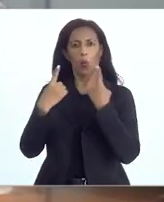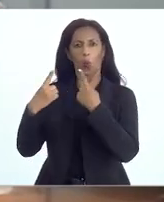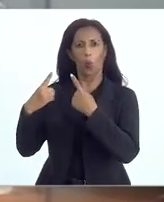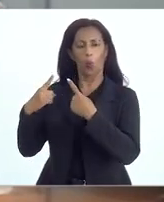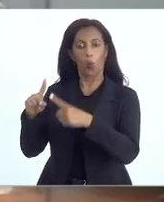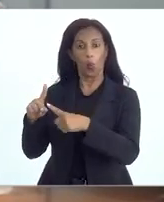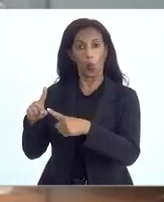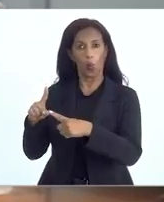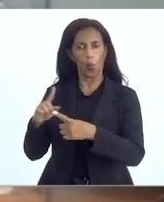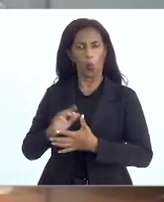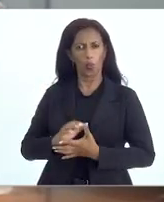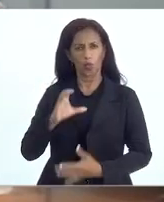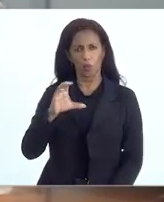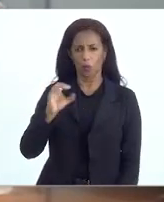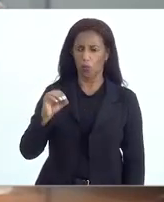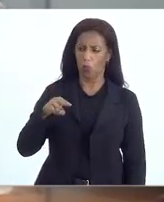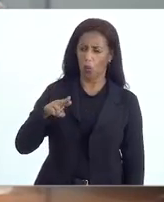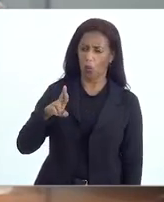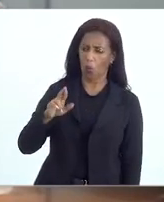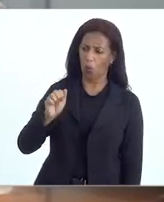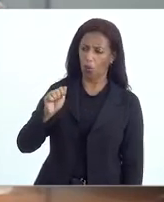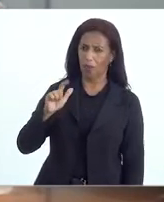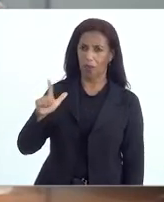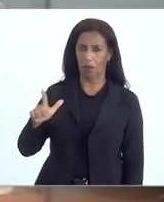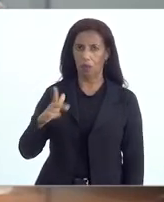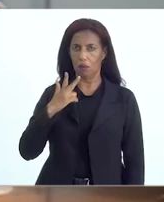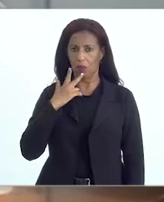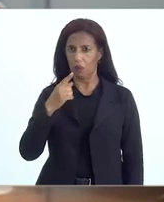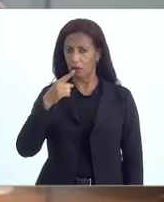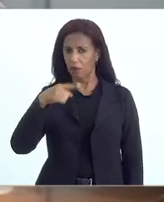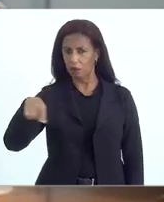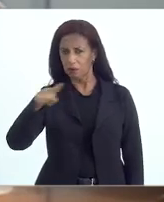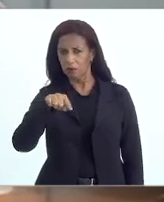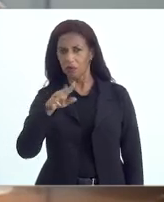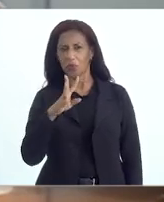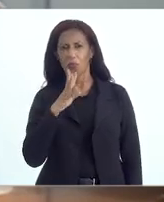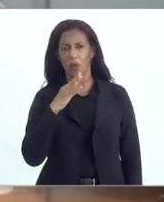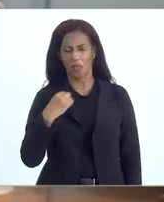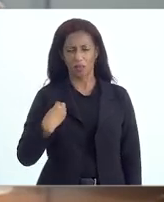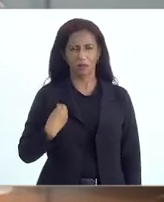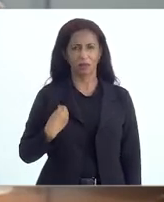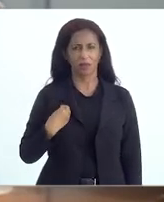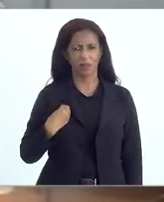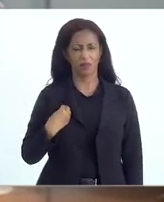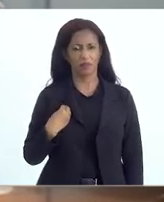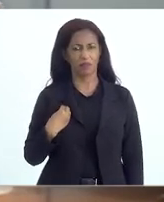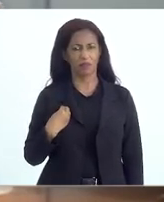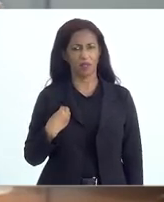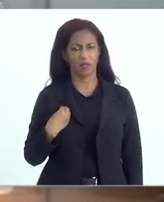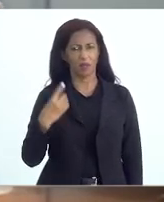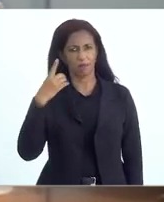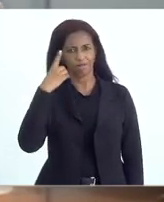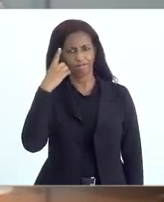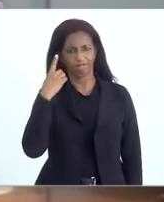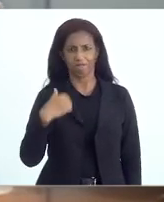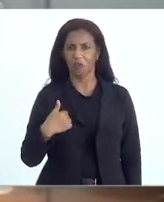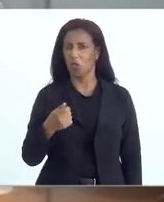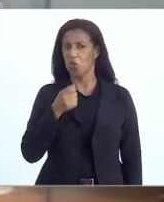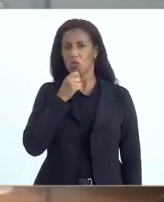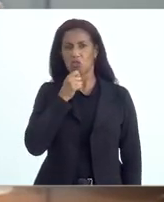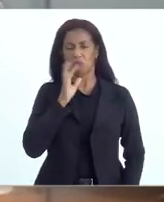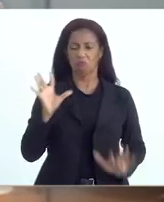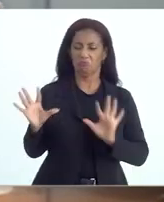sobretudo com outra pessoa do coronel Leandro quero dizer que todo mundo já conhece a minha atividade parlamentar eu não tenho como se diz no popular